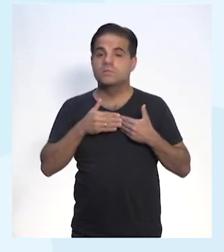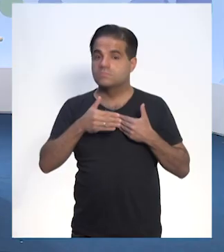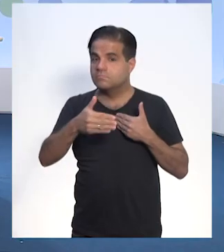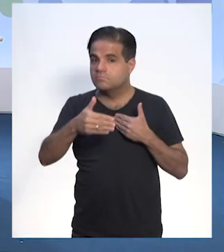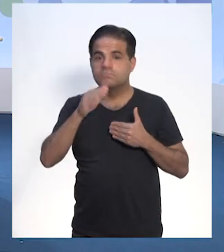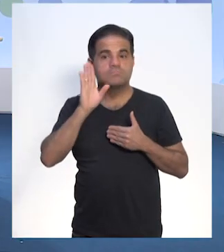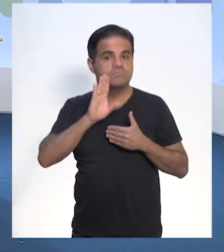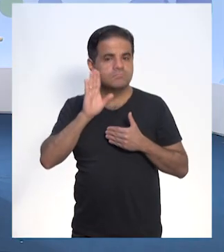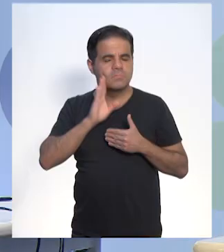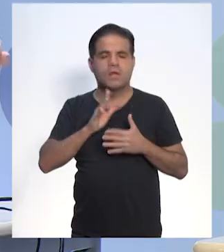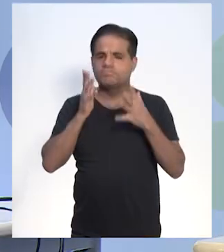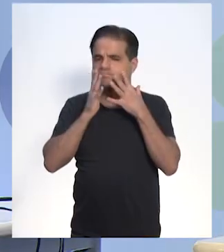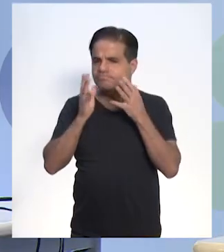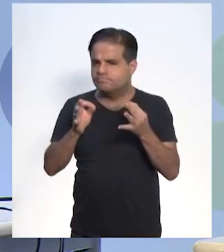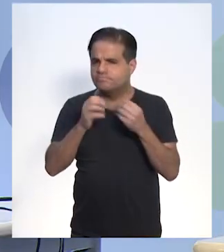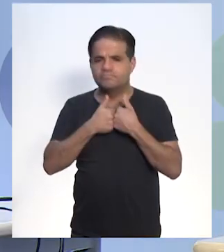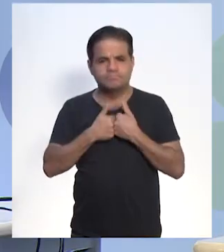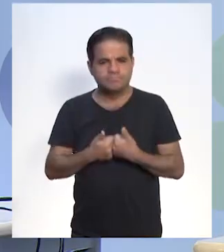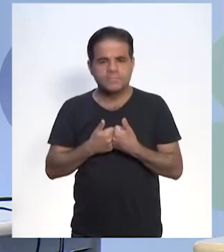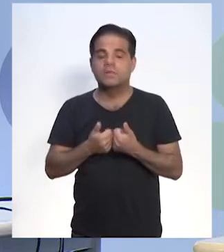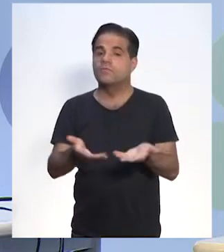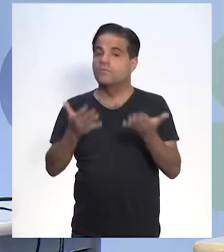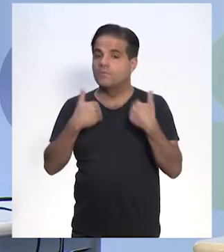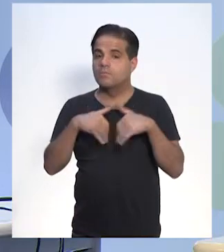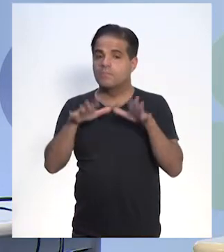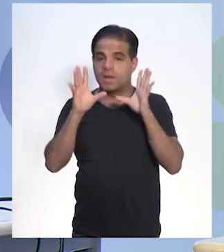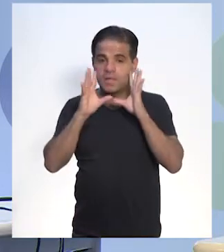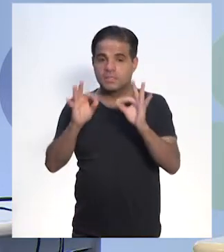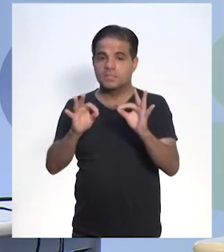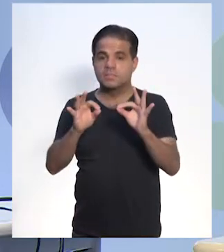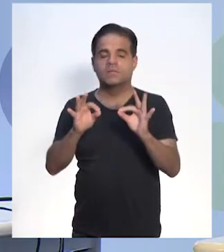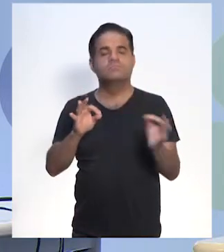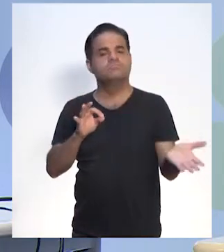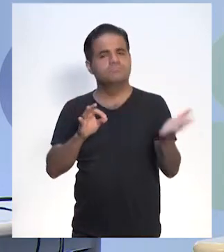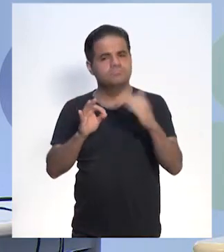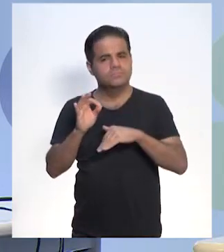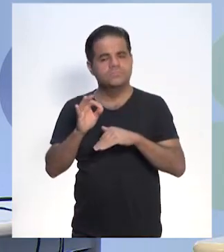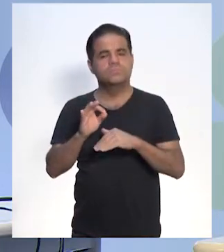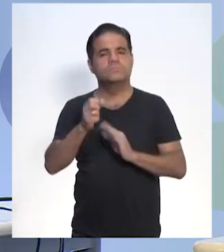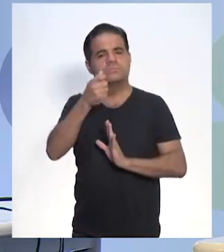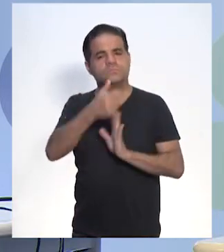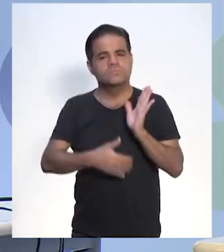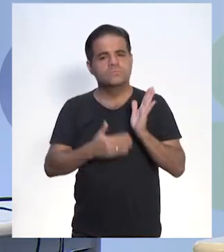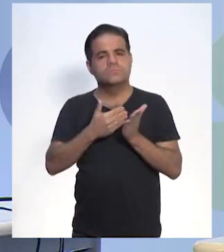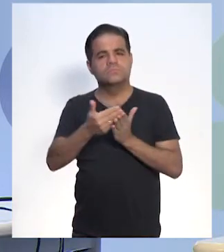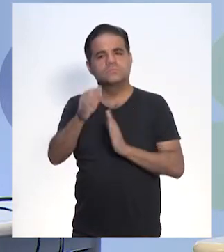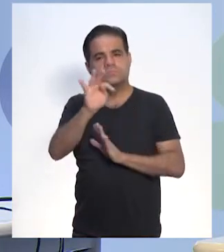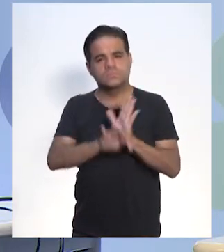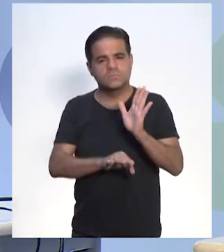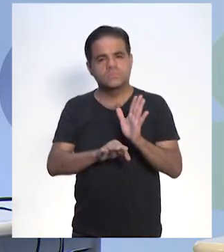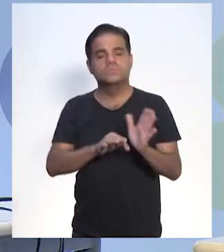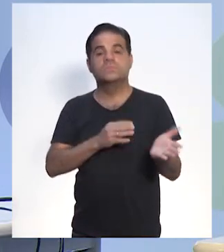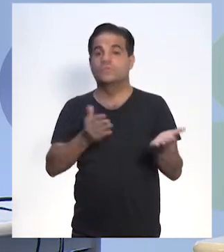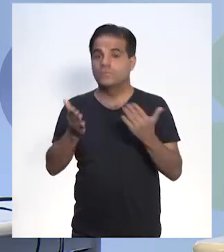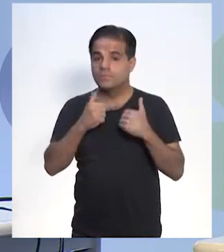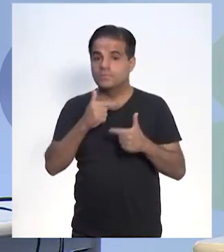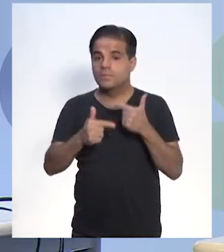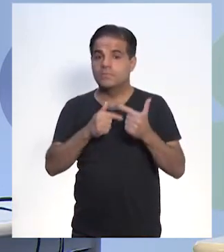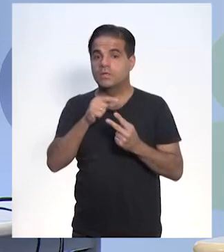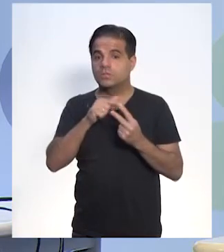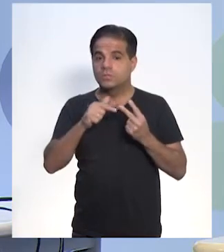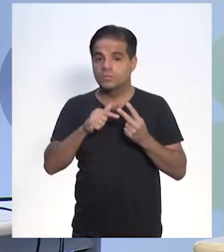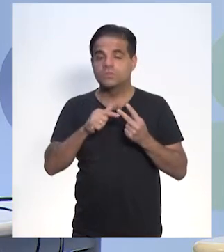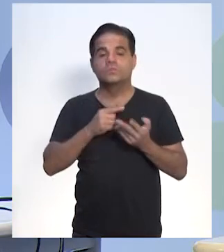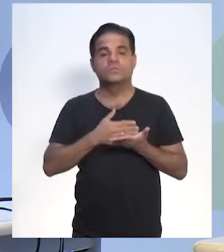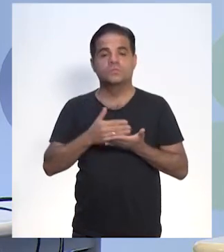prestar bastante atenção hoje, né? Exatamente. Então, prestem bastante atenção hoje. A gente vai até mencionar qual é o texto depois, que vamos trabalhar dois, porque a gente